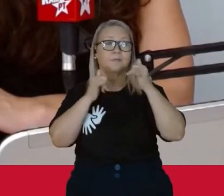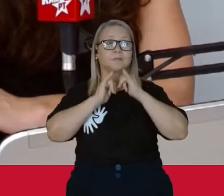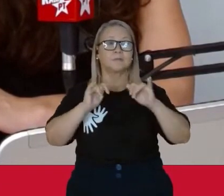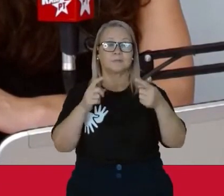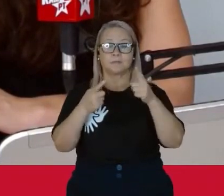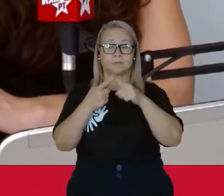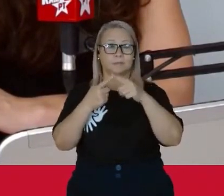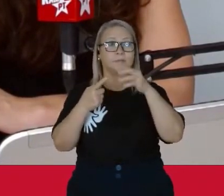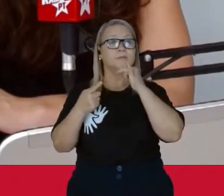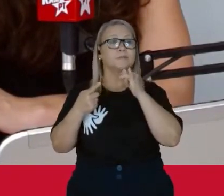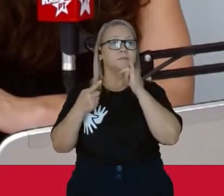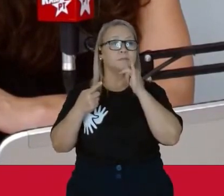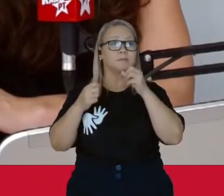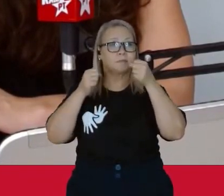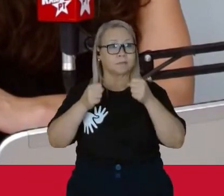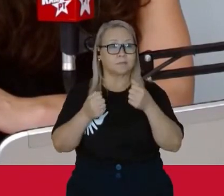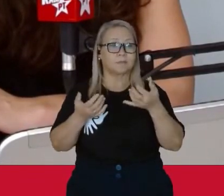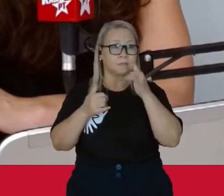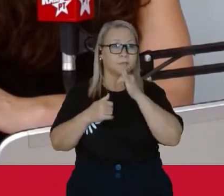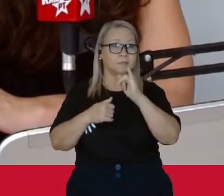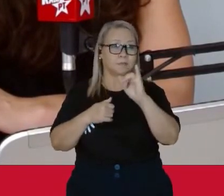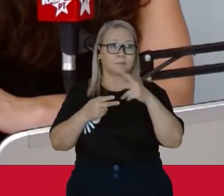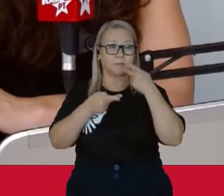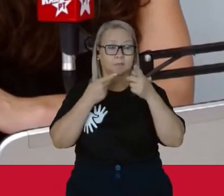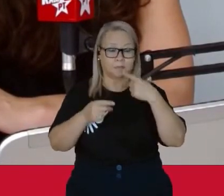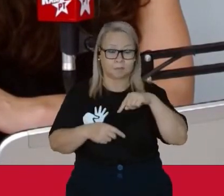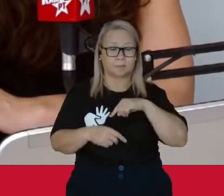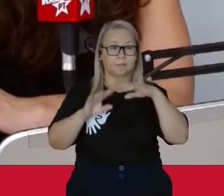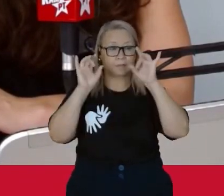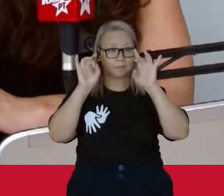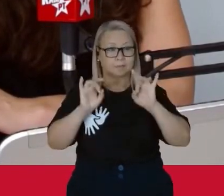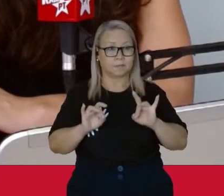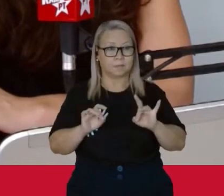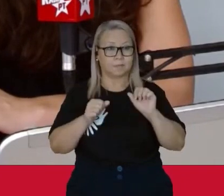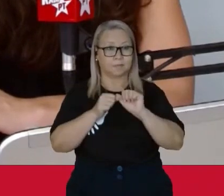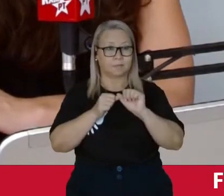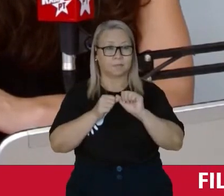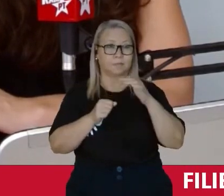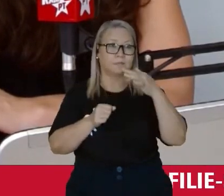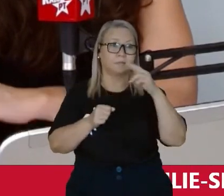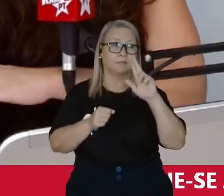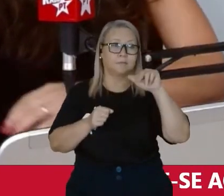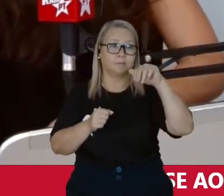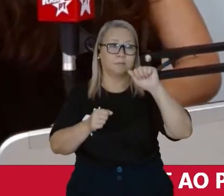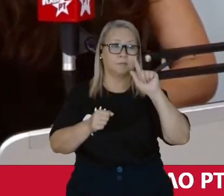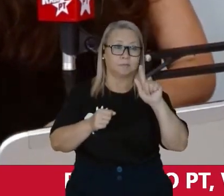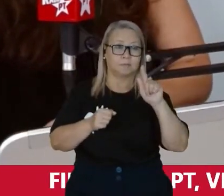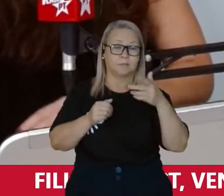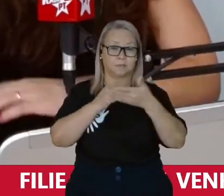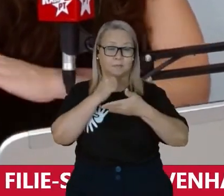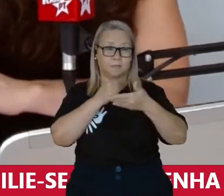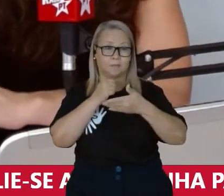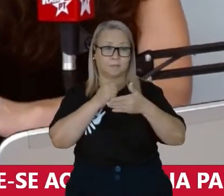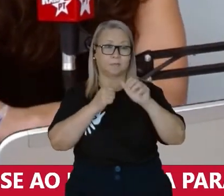que eu posso dizer que foi a gente especificamente, que é a FUNAG. A FUNAG, a Fundação Alexandre de Gusmão,